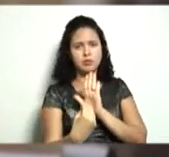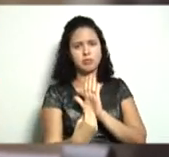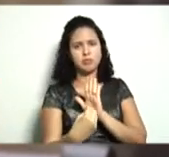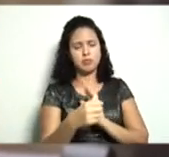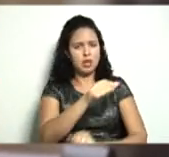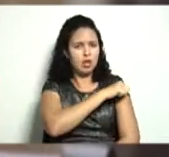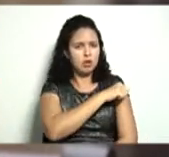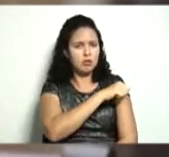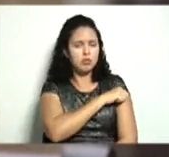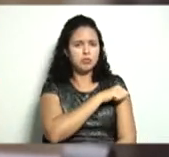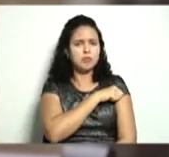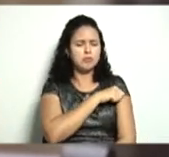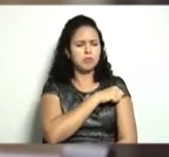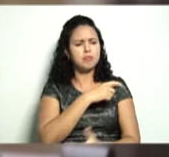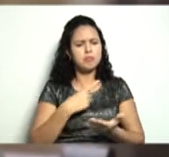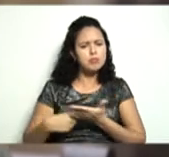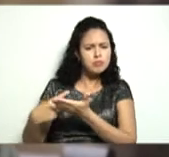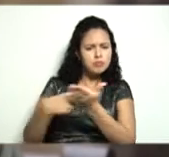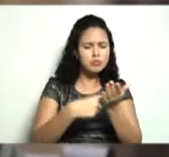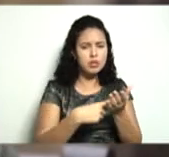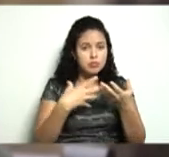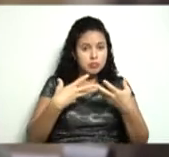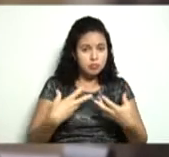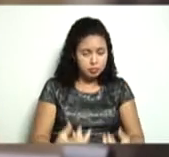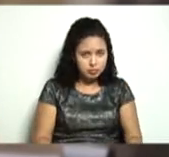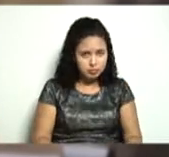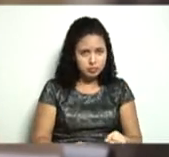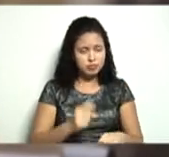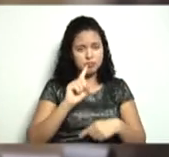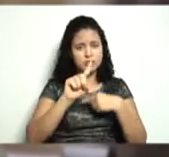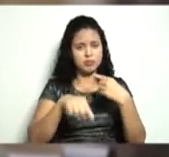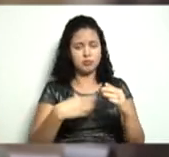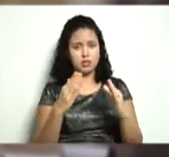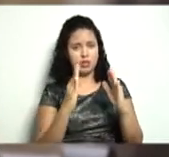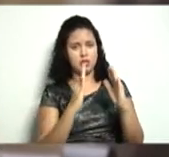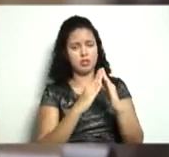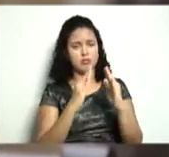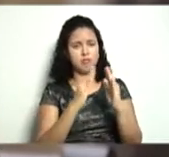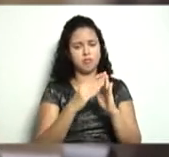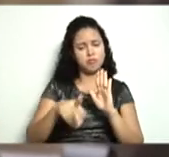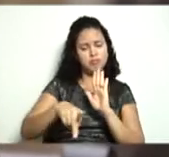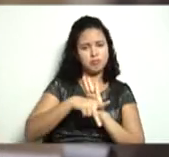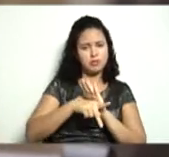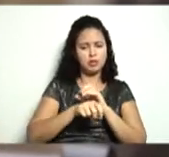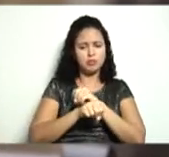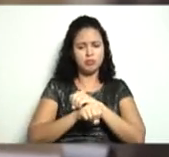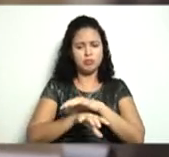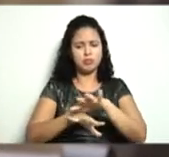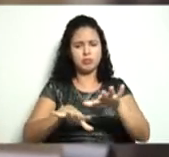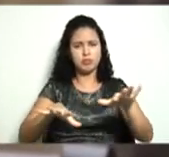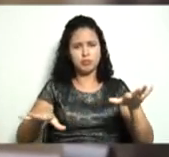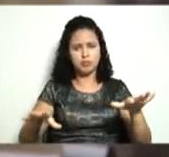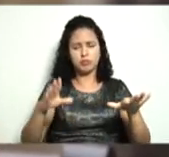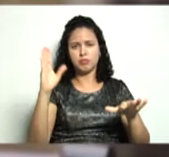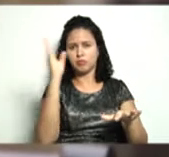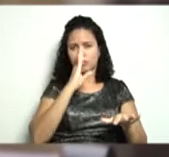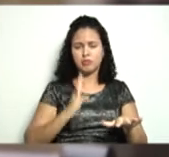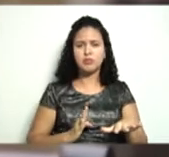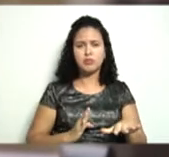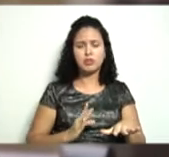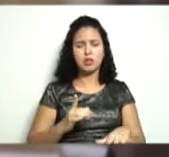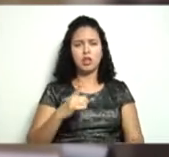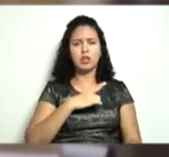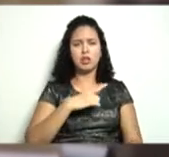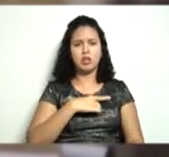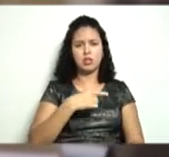implantar aqui na escola. Depois, a Casa Cooperativa foi ajudando e esse projeto se disseminou por todo o país. E hoje já são mais de